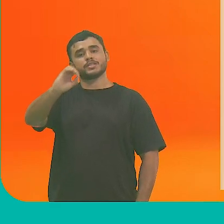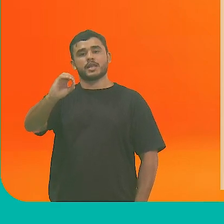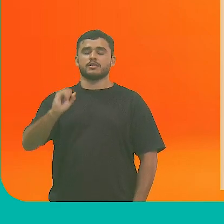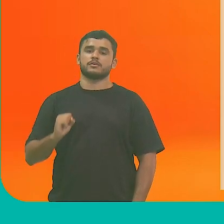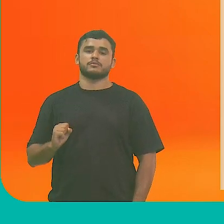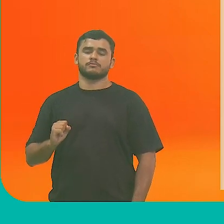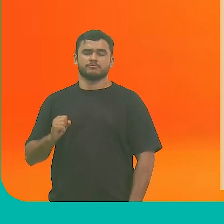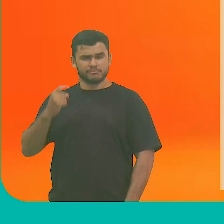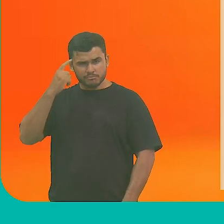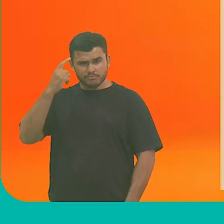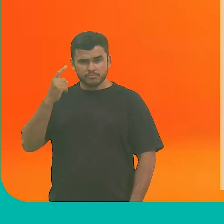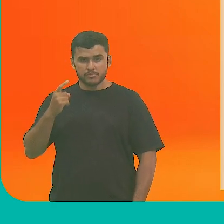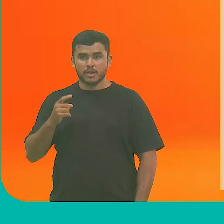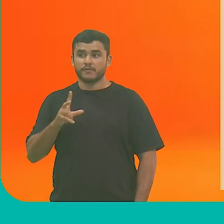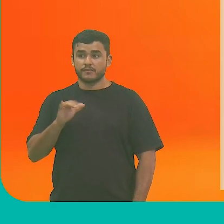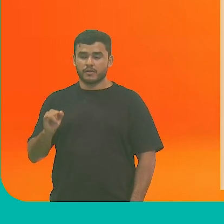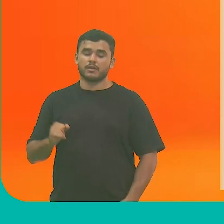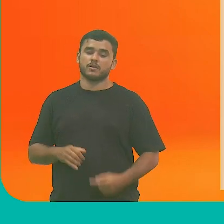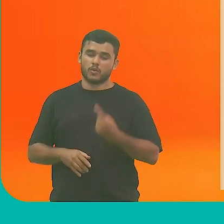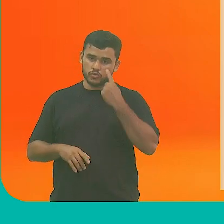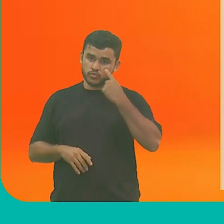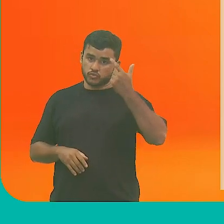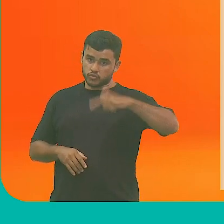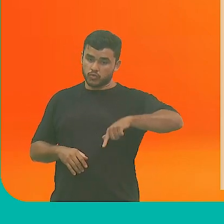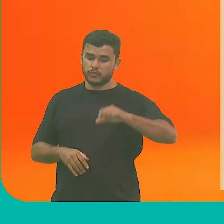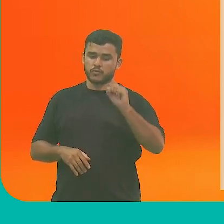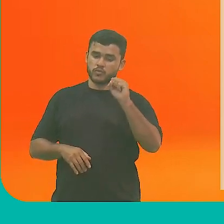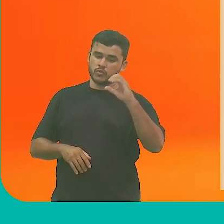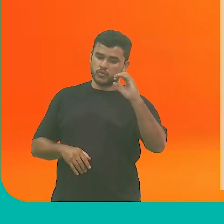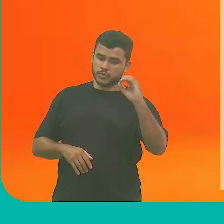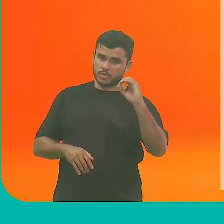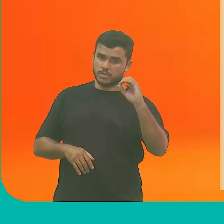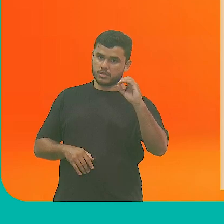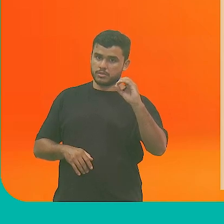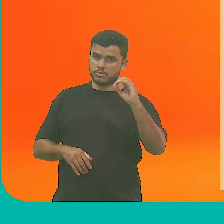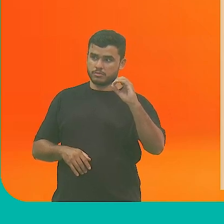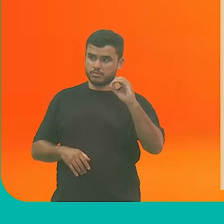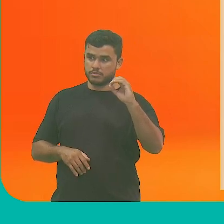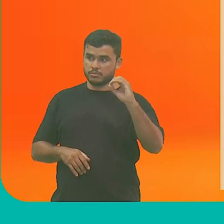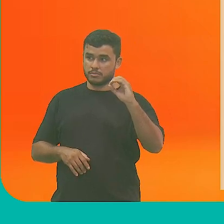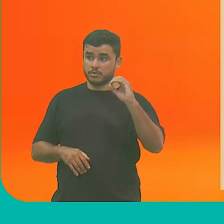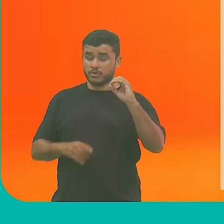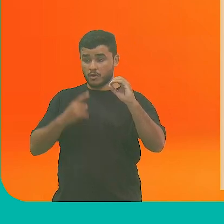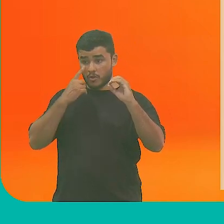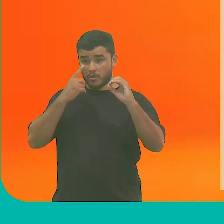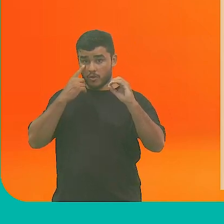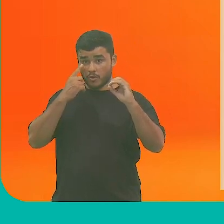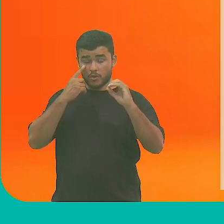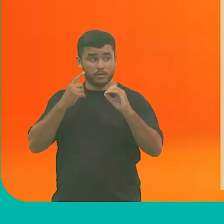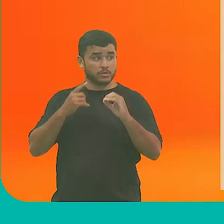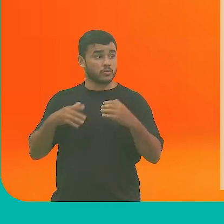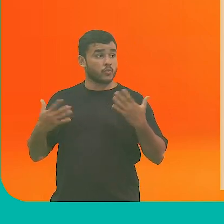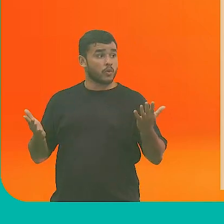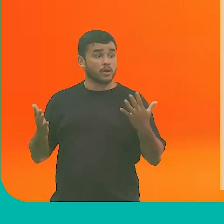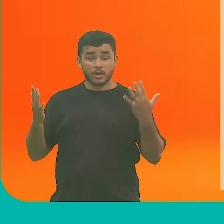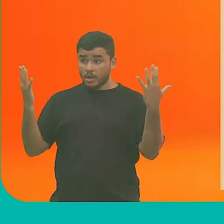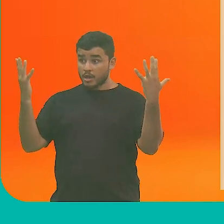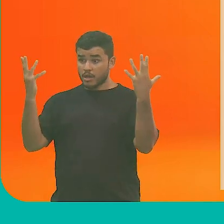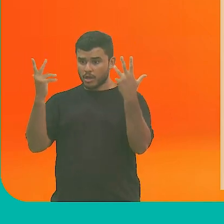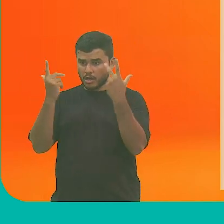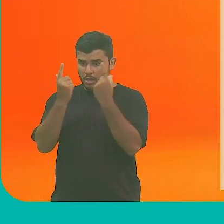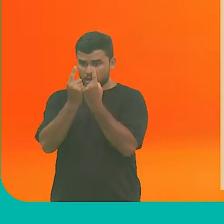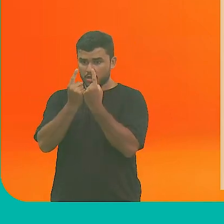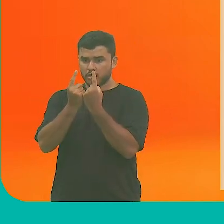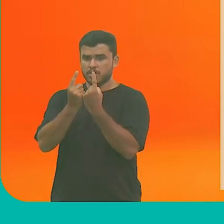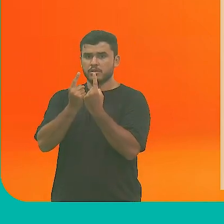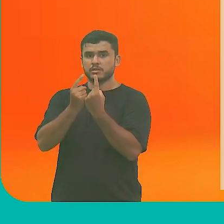81 e dividir por 2. Aí, preste atenção, ó. Como é que eu vou encontrar o termo 80 e o